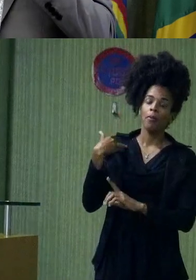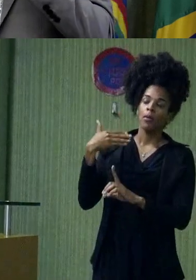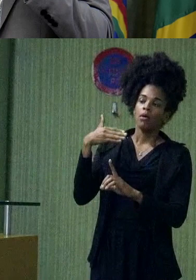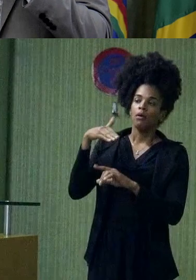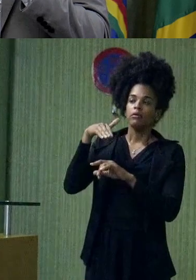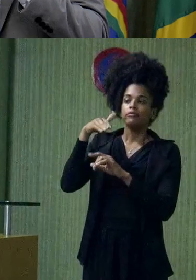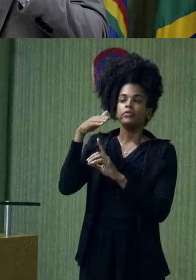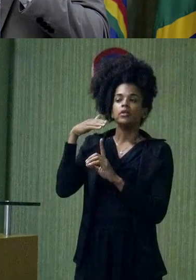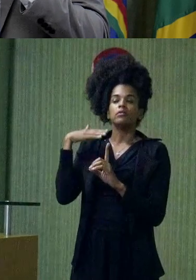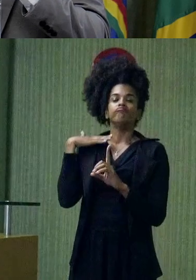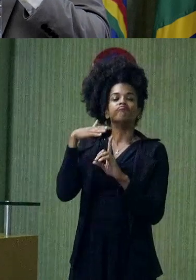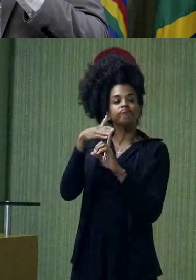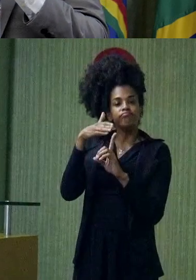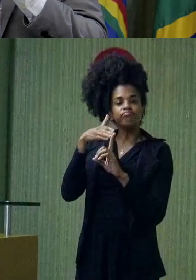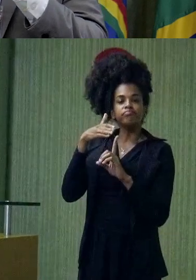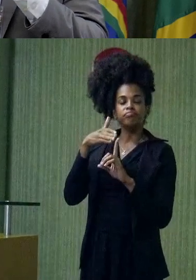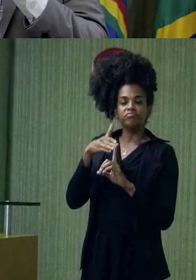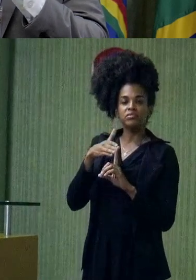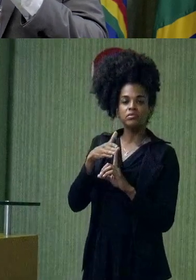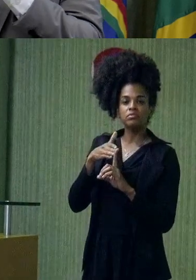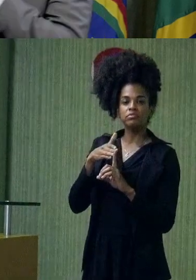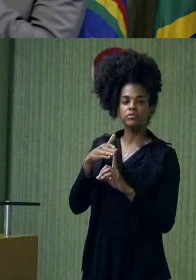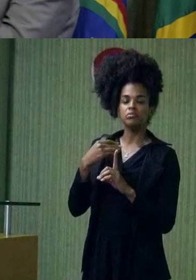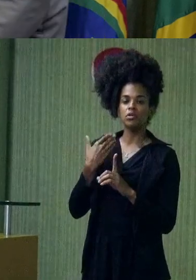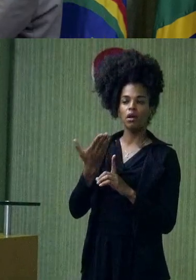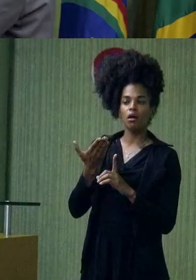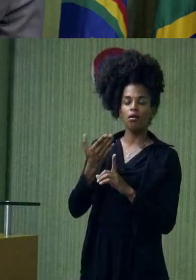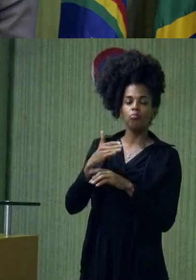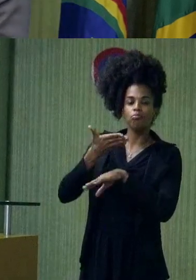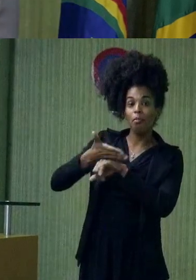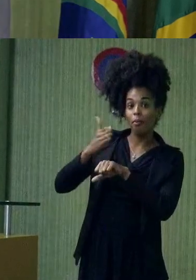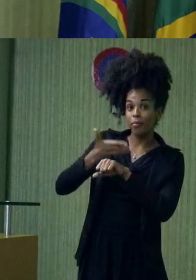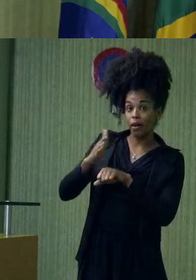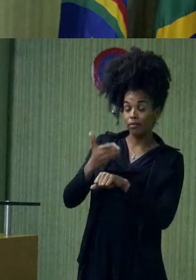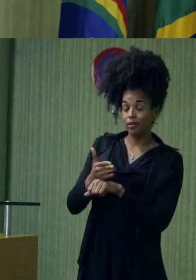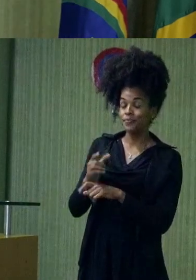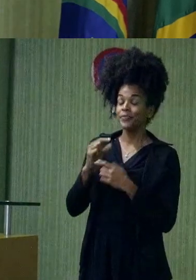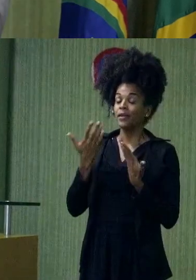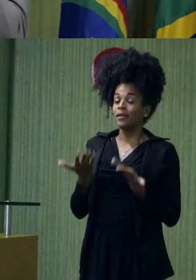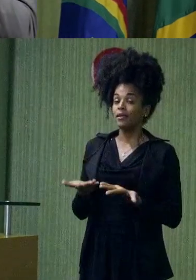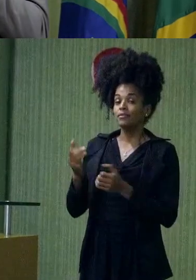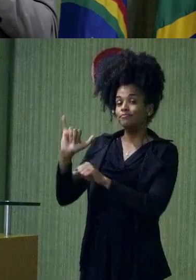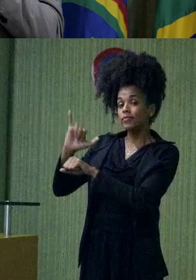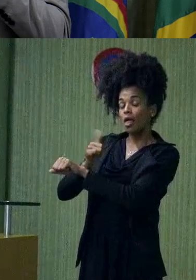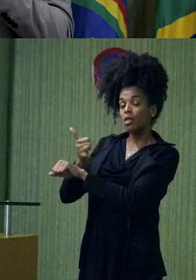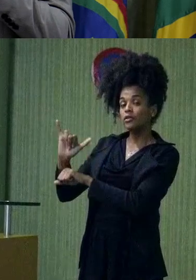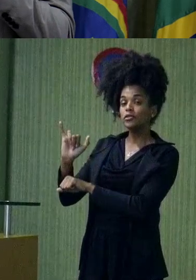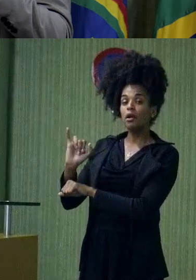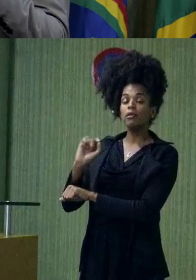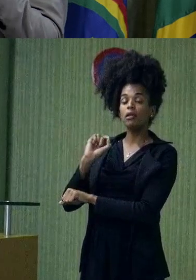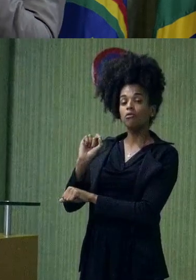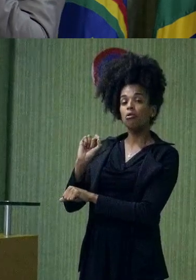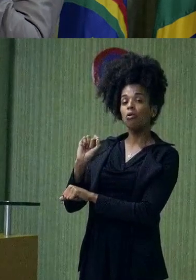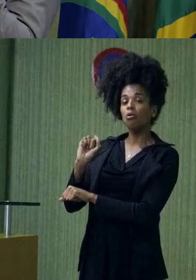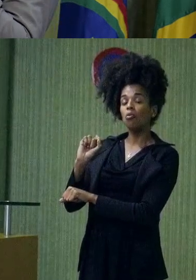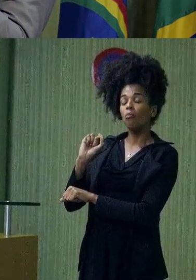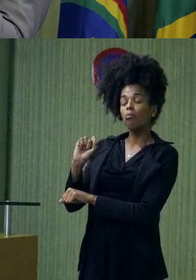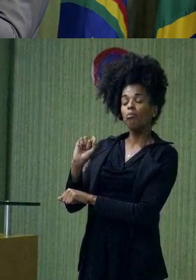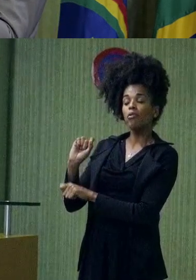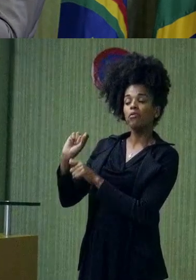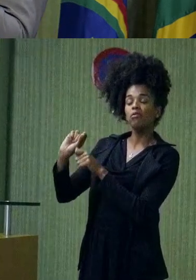social que você vai ver com a execução do pne e a estratégia como você vai conseguir essa transformação